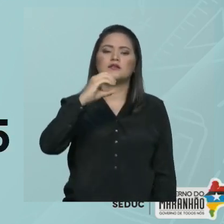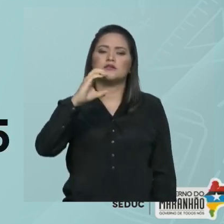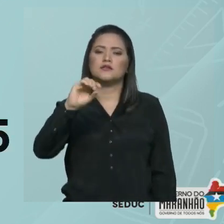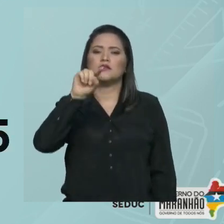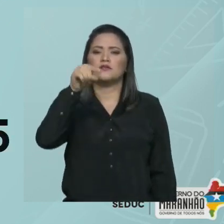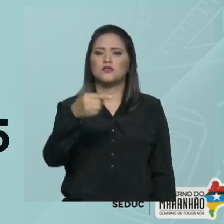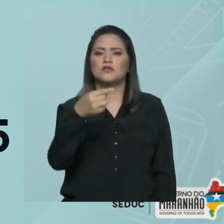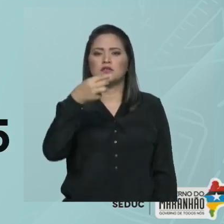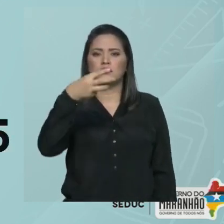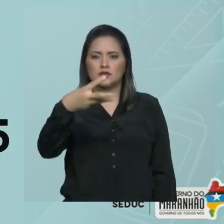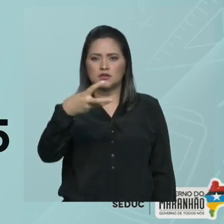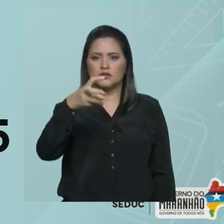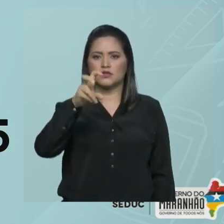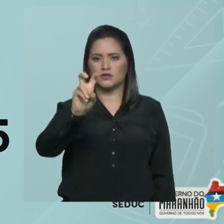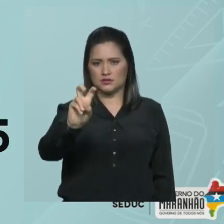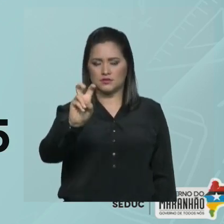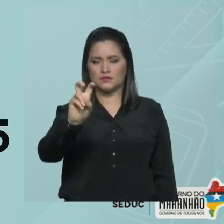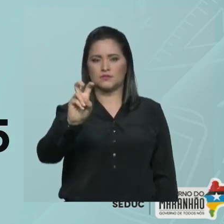100,35.